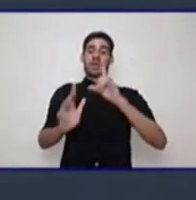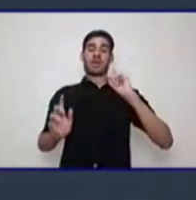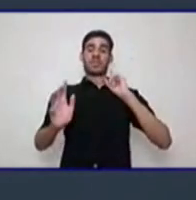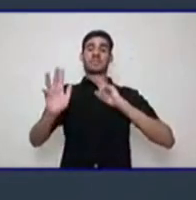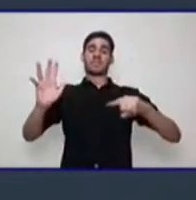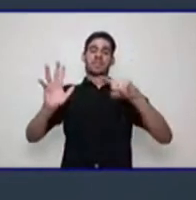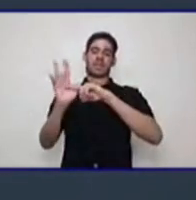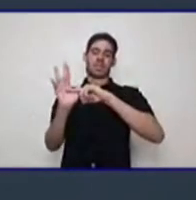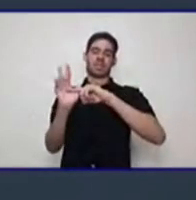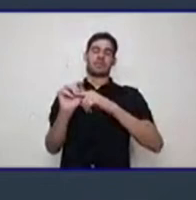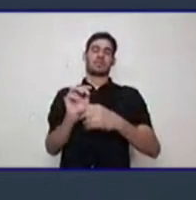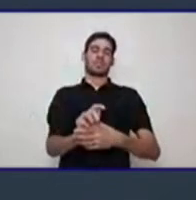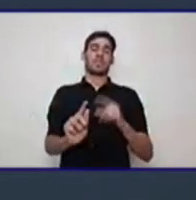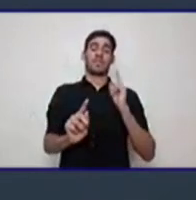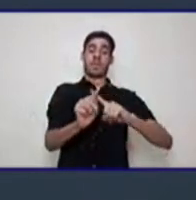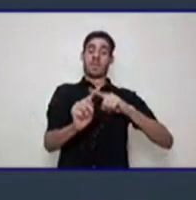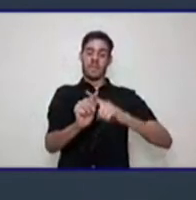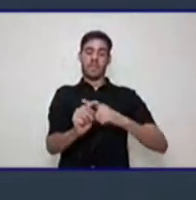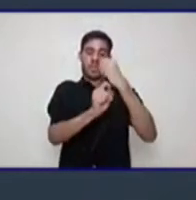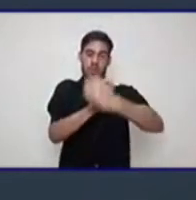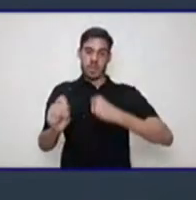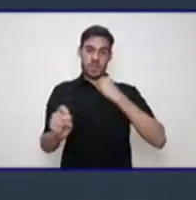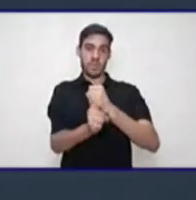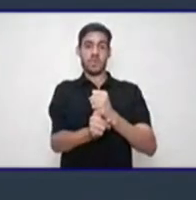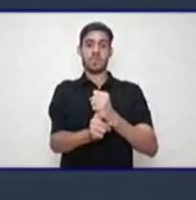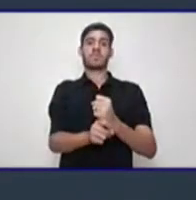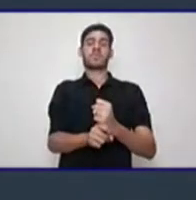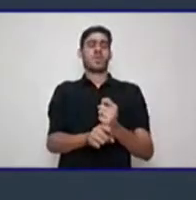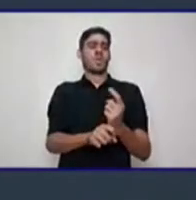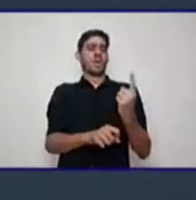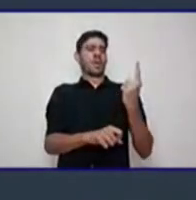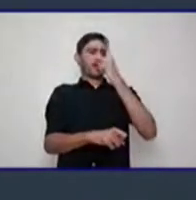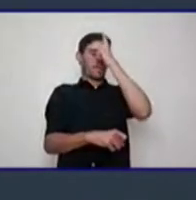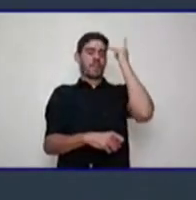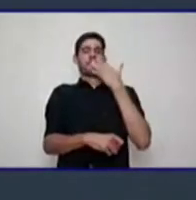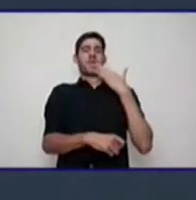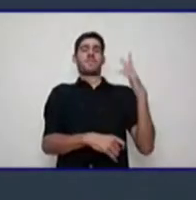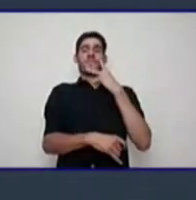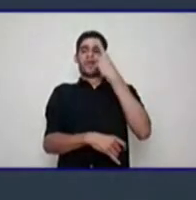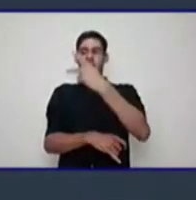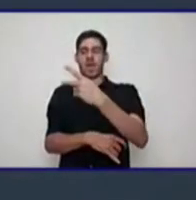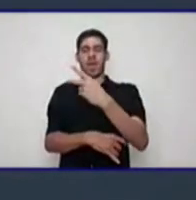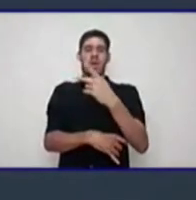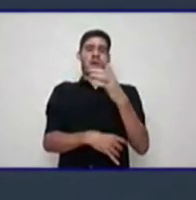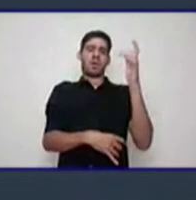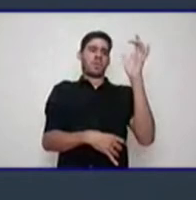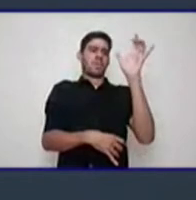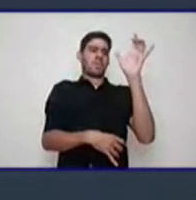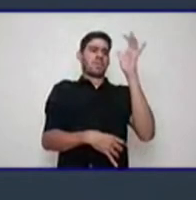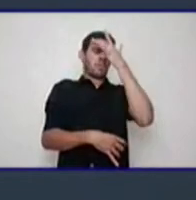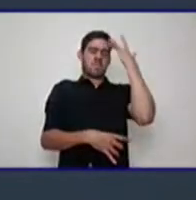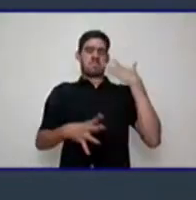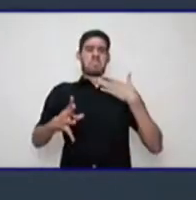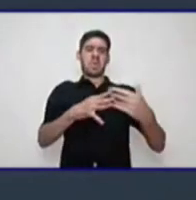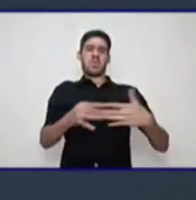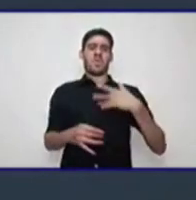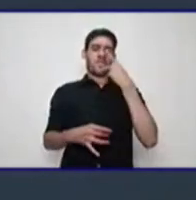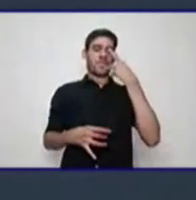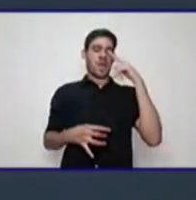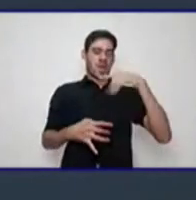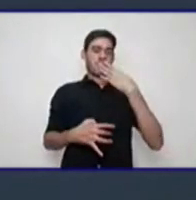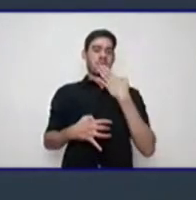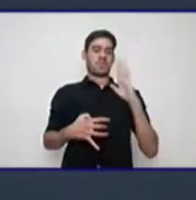negativa. Porque aí, no ano que vem, quando um candidato disser, ou uma pessoa disser, uma pessoa, porque aqui não era nem